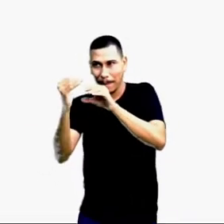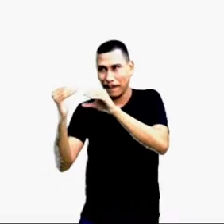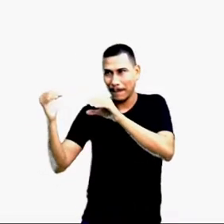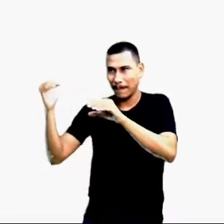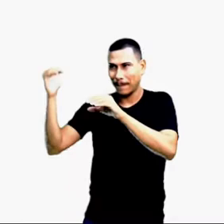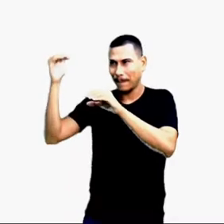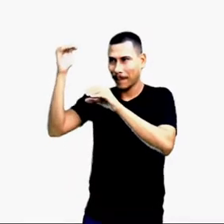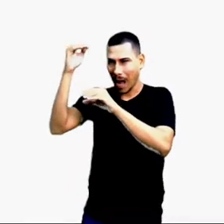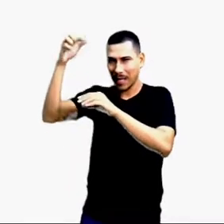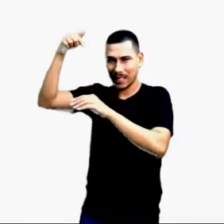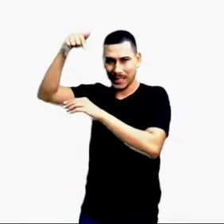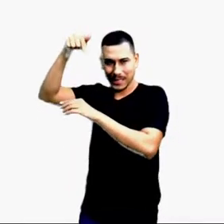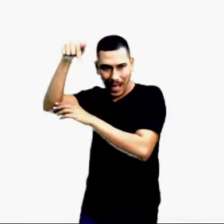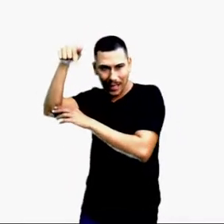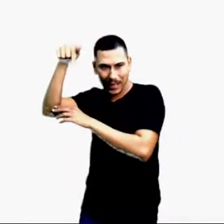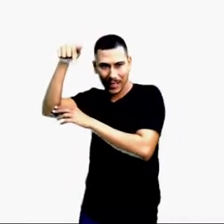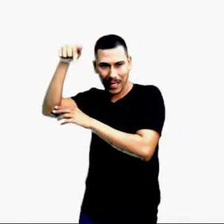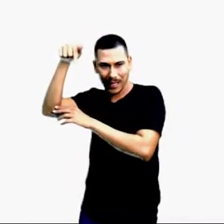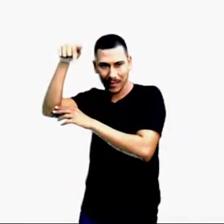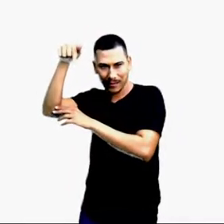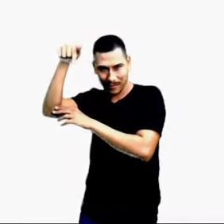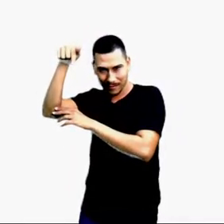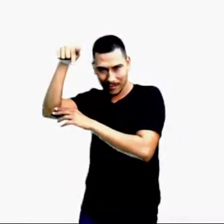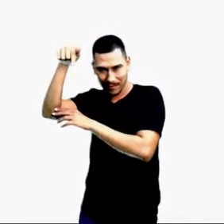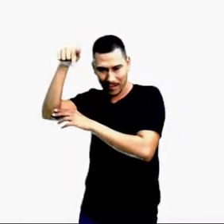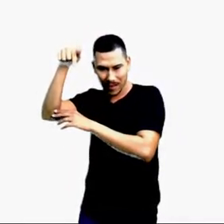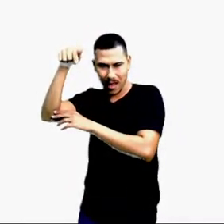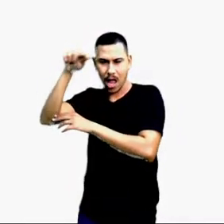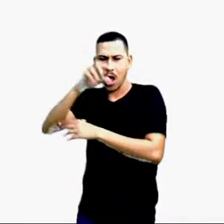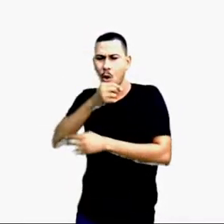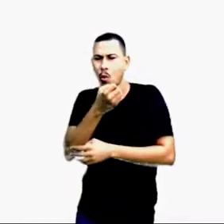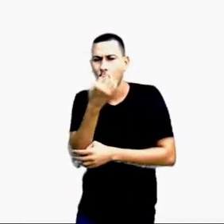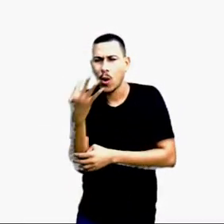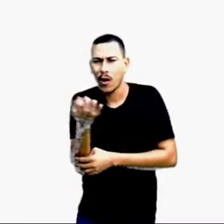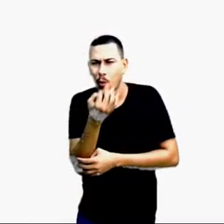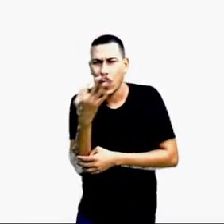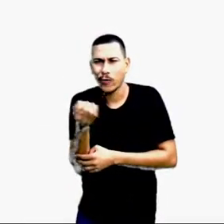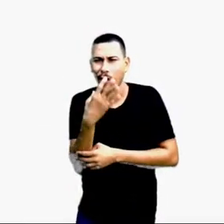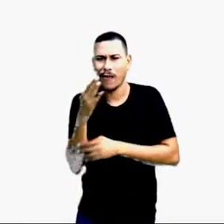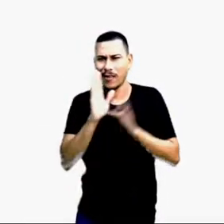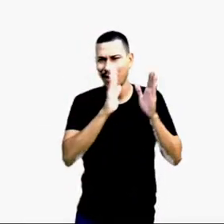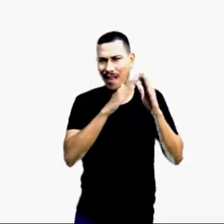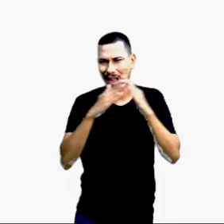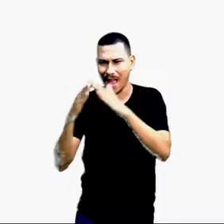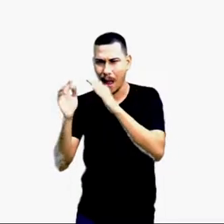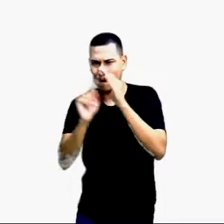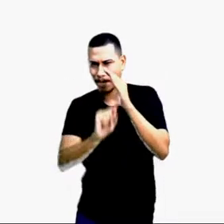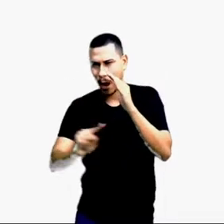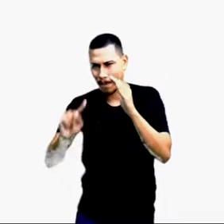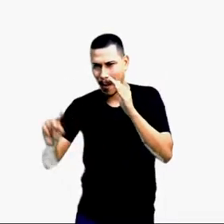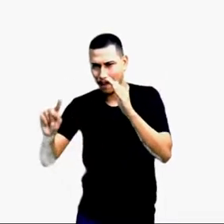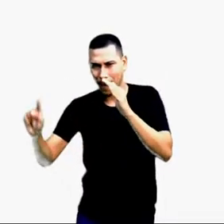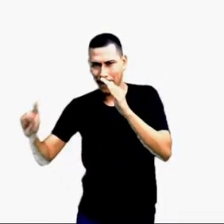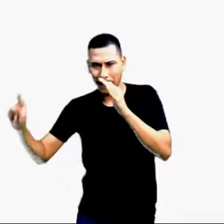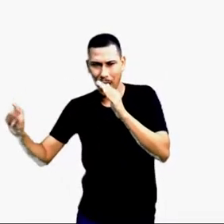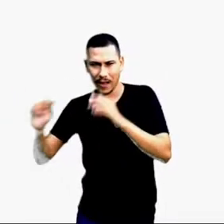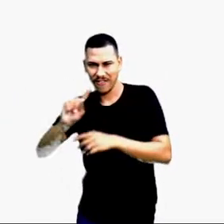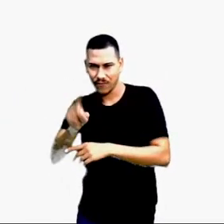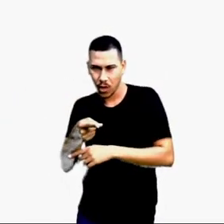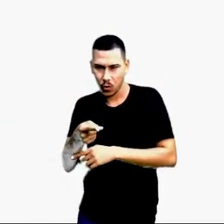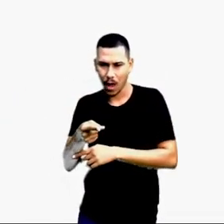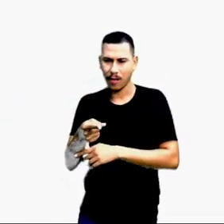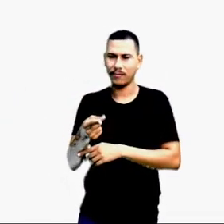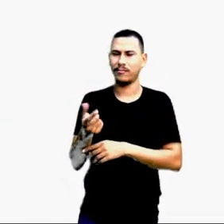ficará 7, que foi a quantidade de casa que a vírgula percorreu. Então, esse número está escrito